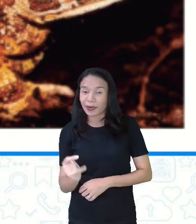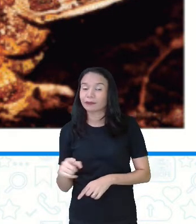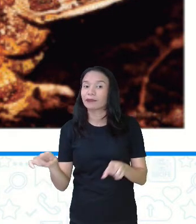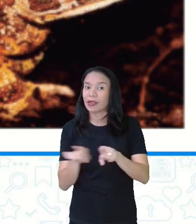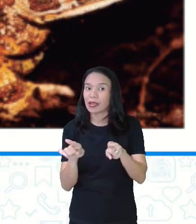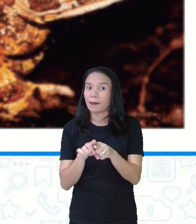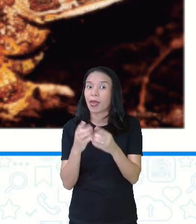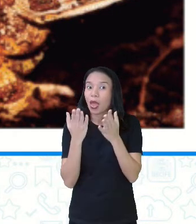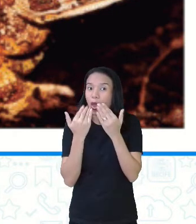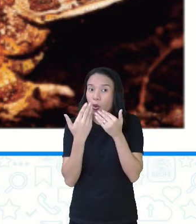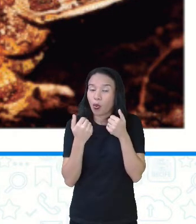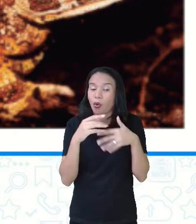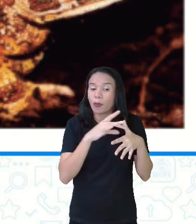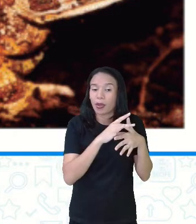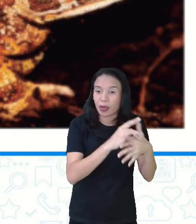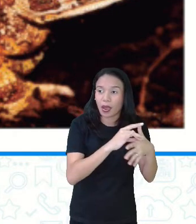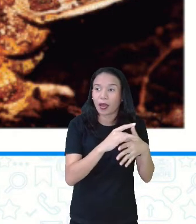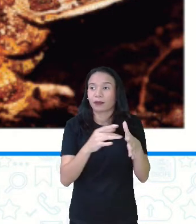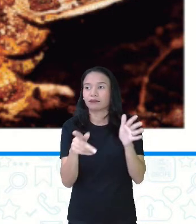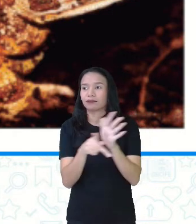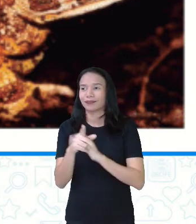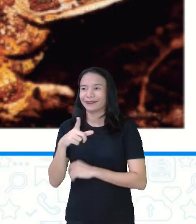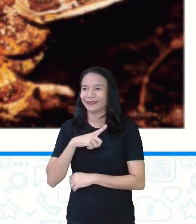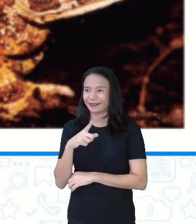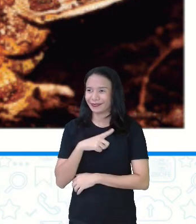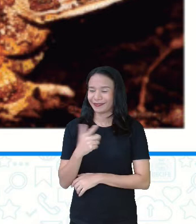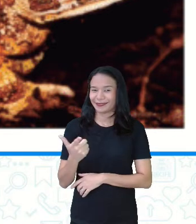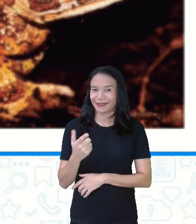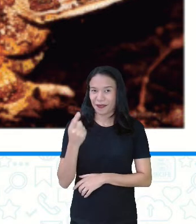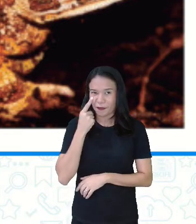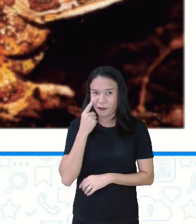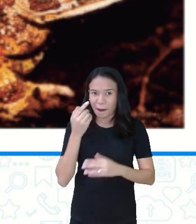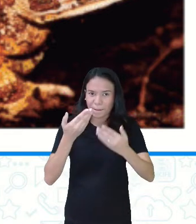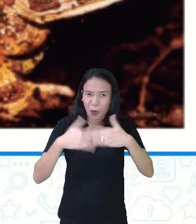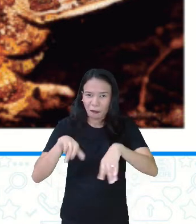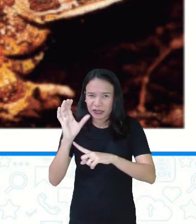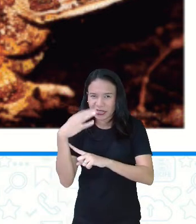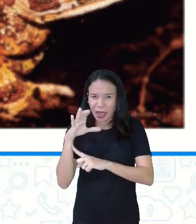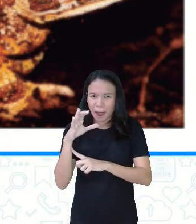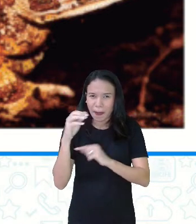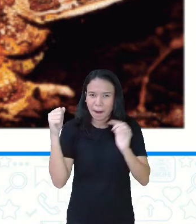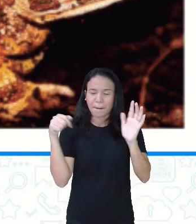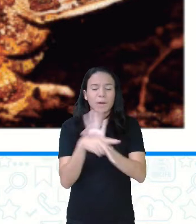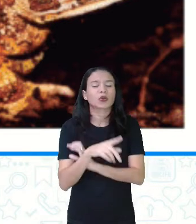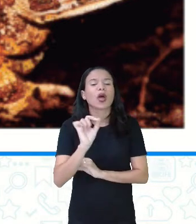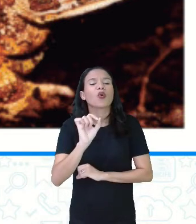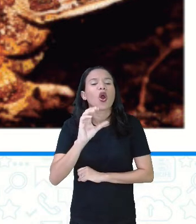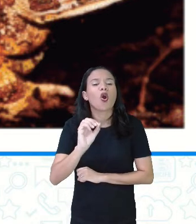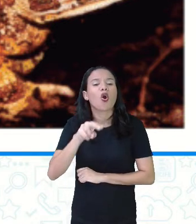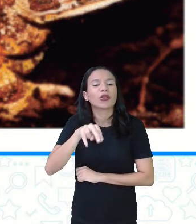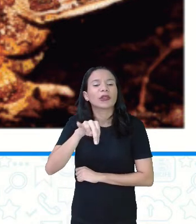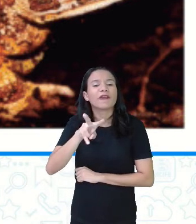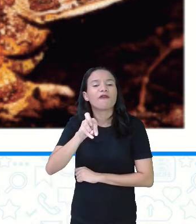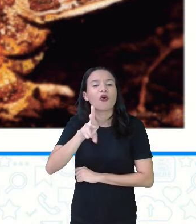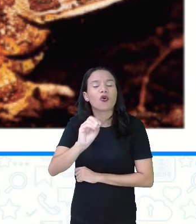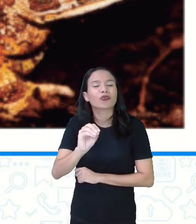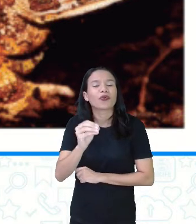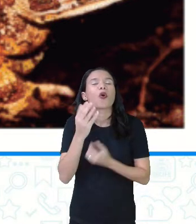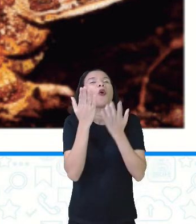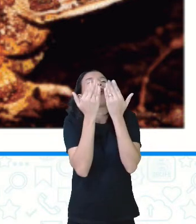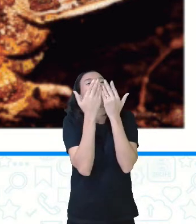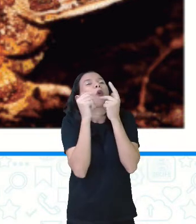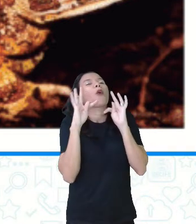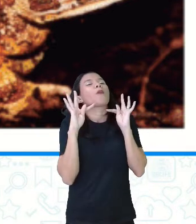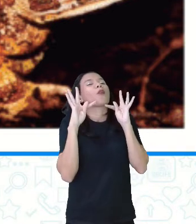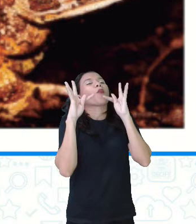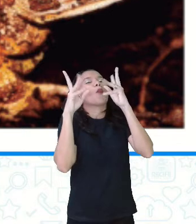boca, carnívoro. Vocês vão guardar essa. Quando tiver uma prova de ciência, que a professora perguntar o que é onívoro, vai lembrar da professora Mauricéia. Não vai colocar isso